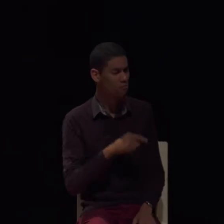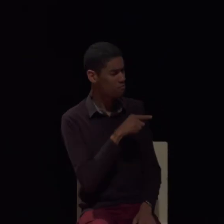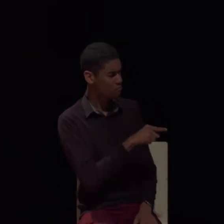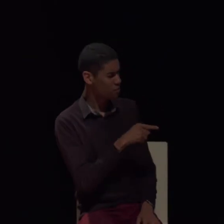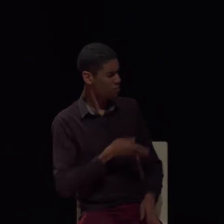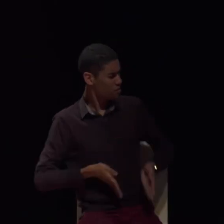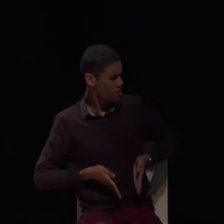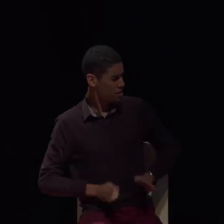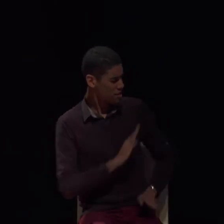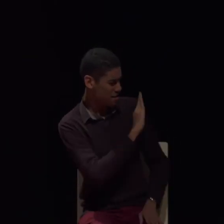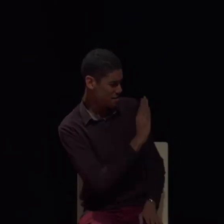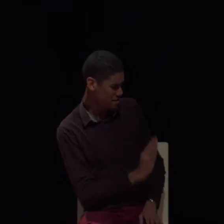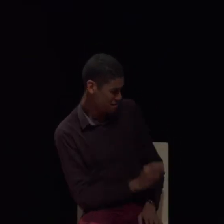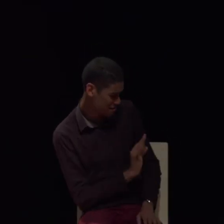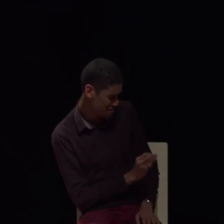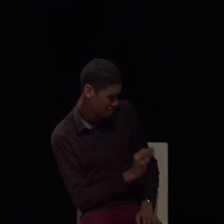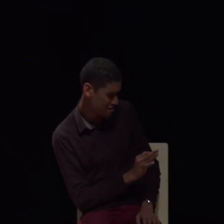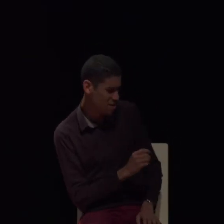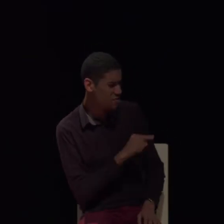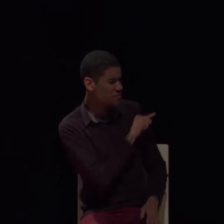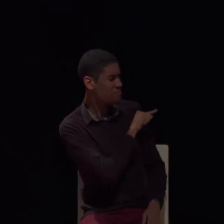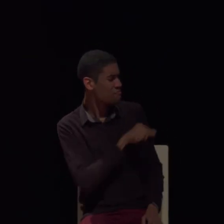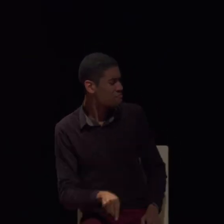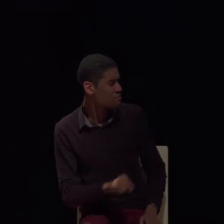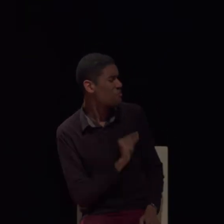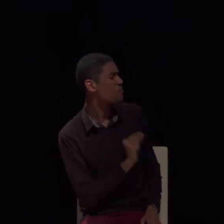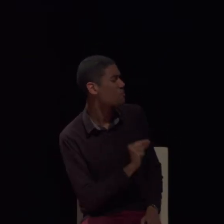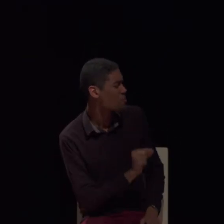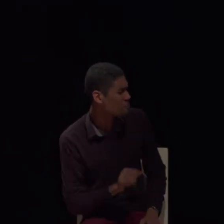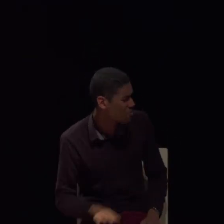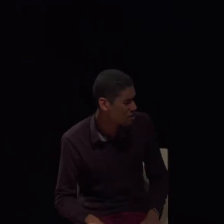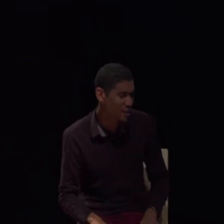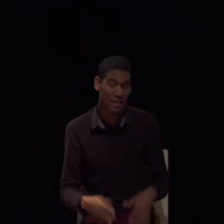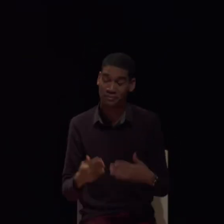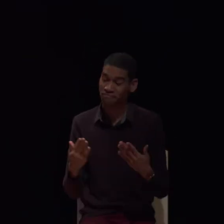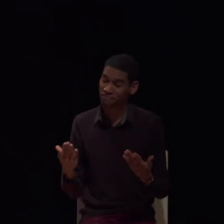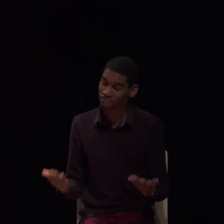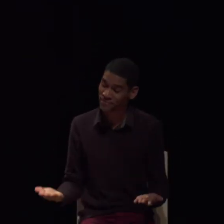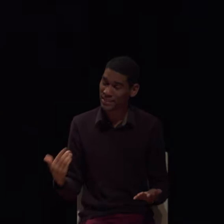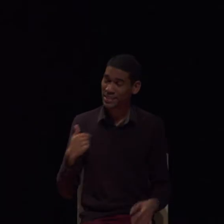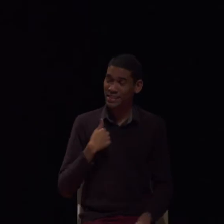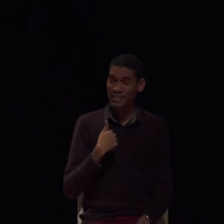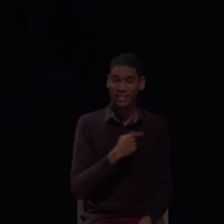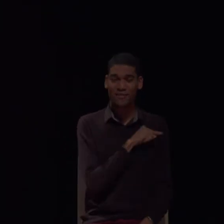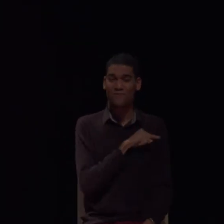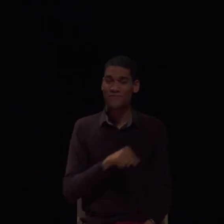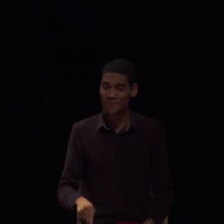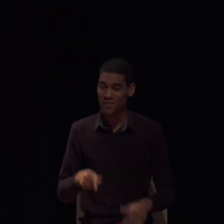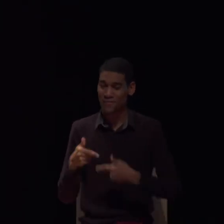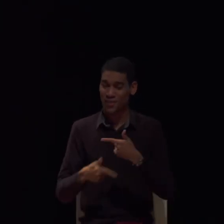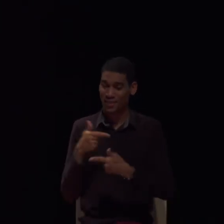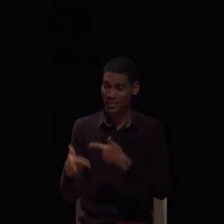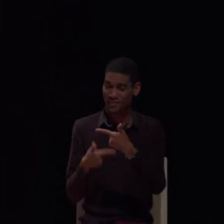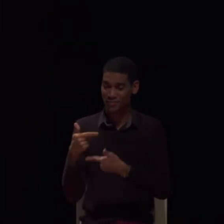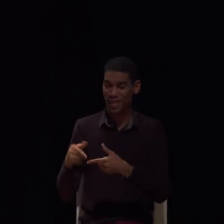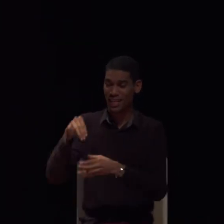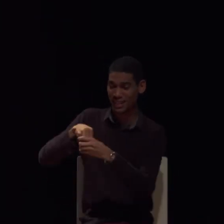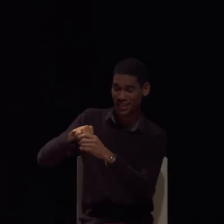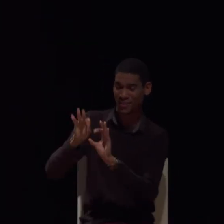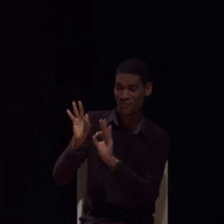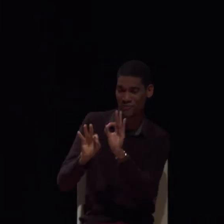brasileira que você veio fazer aqui falei então eu vim trabalhar no projecto